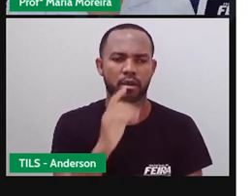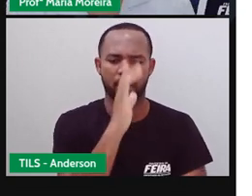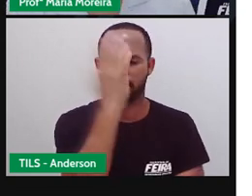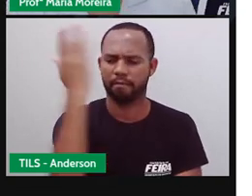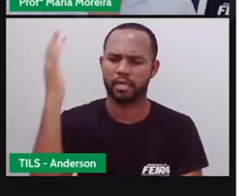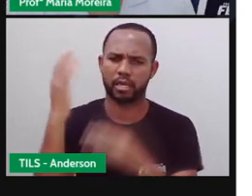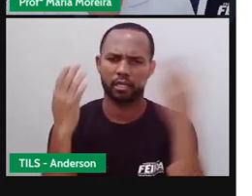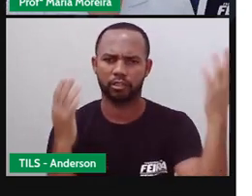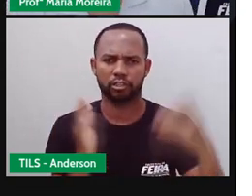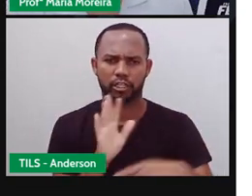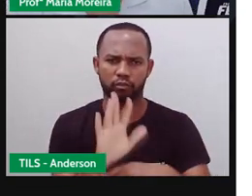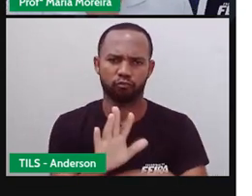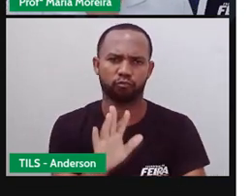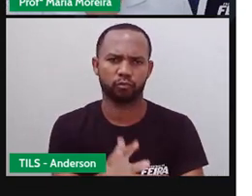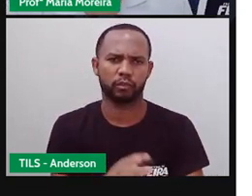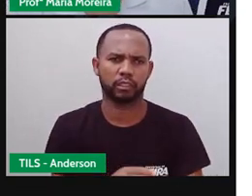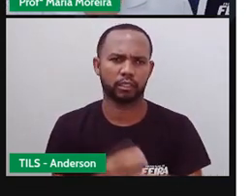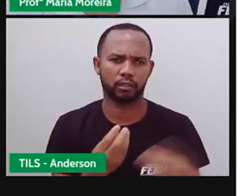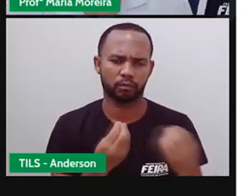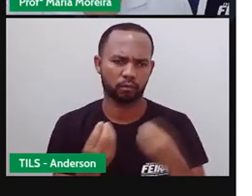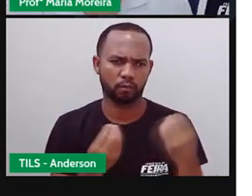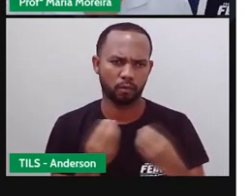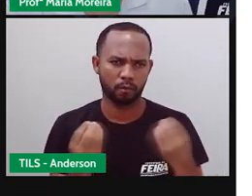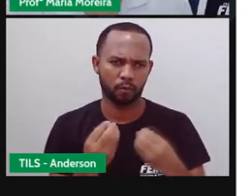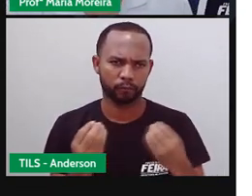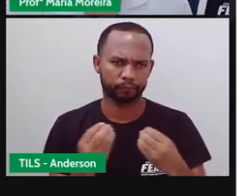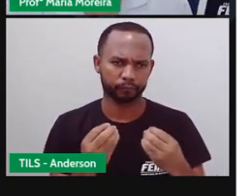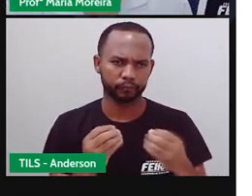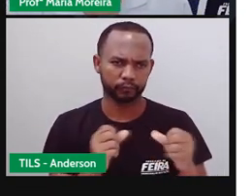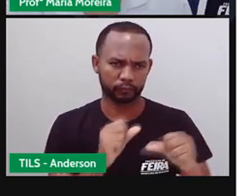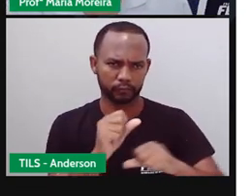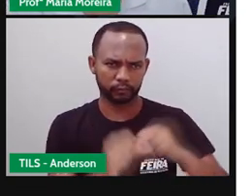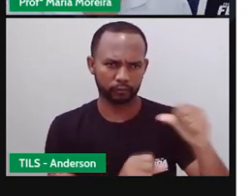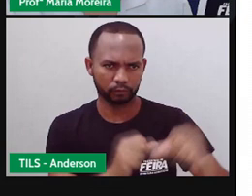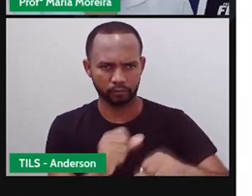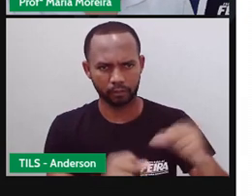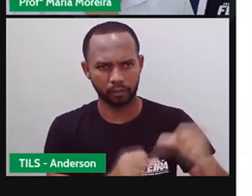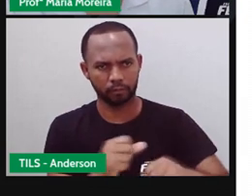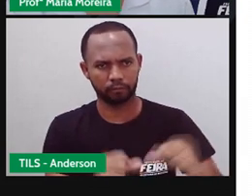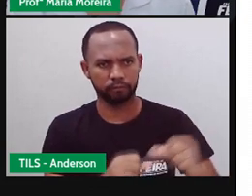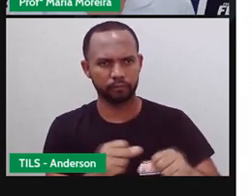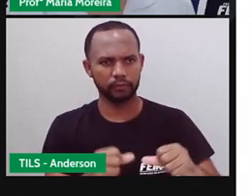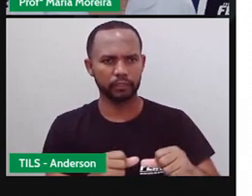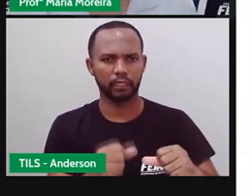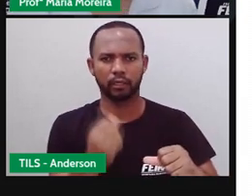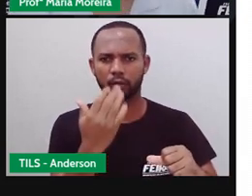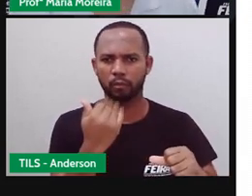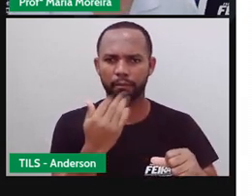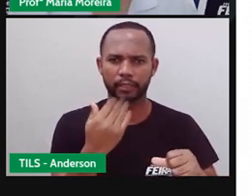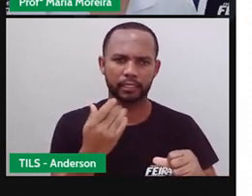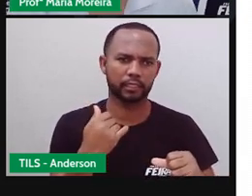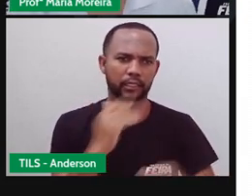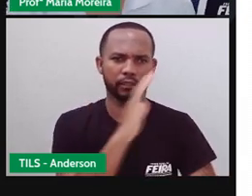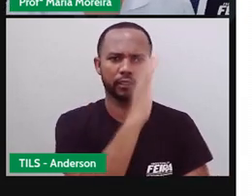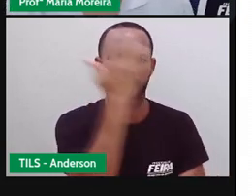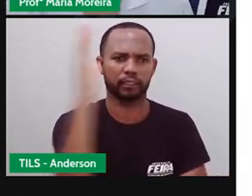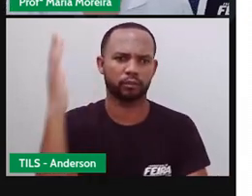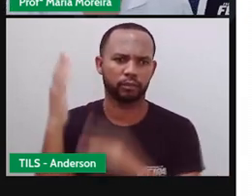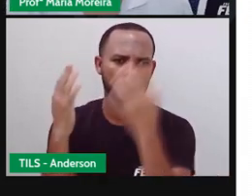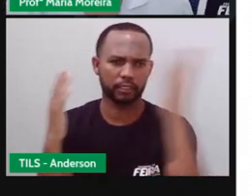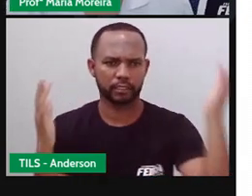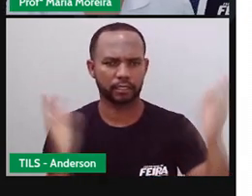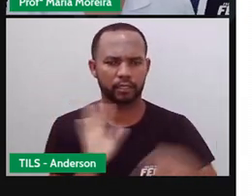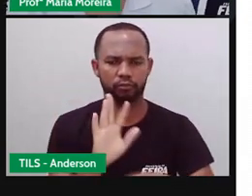imensa pois colabora com a reciclagem dos nutrientes que são essenciais para o metabolismo